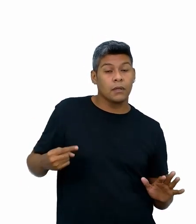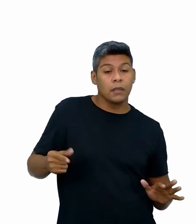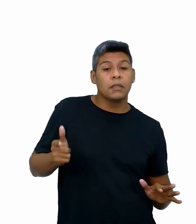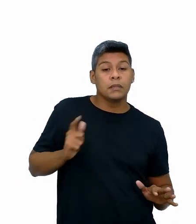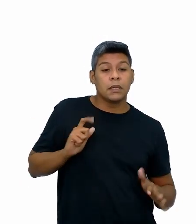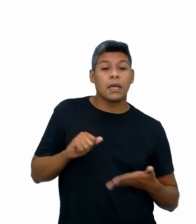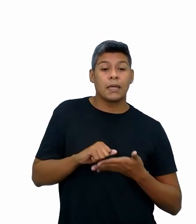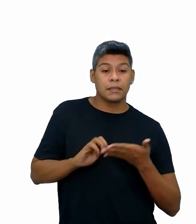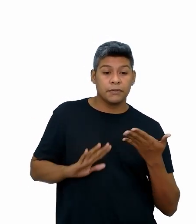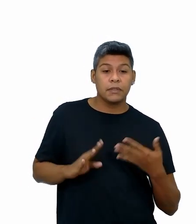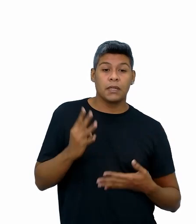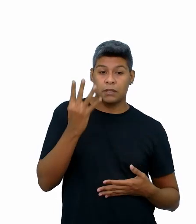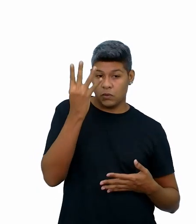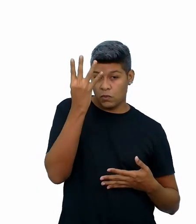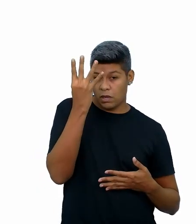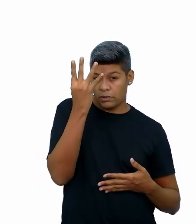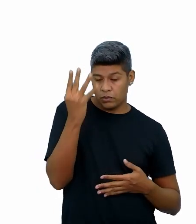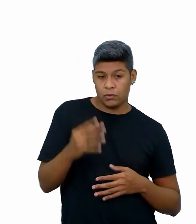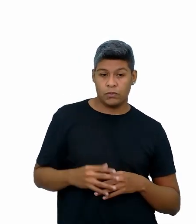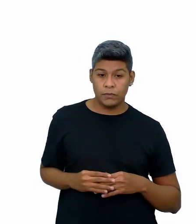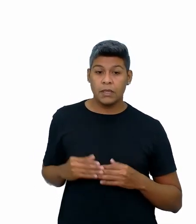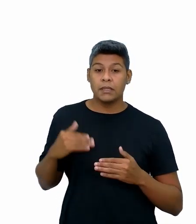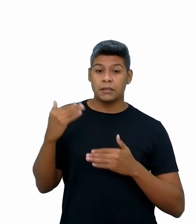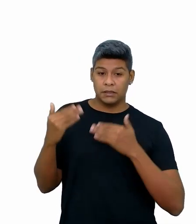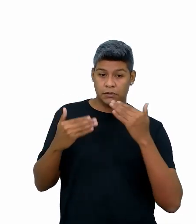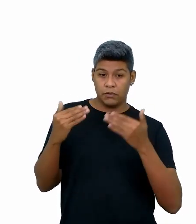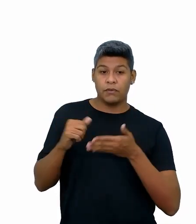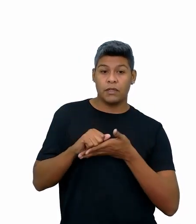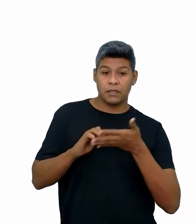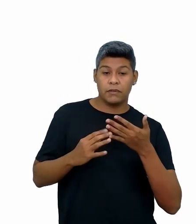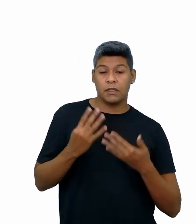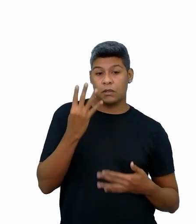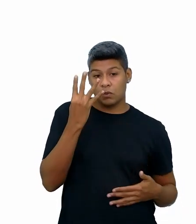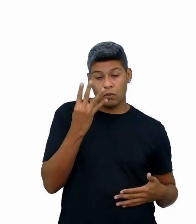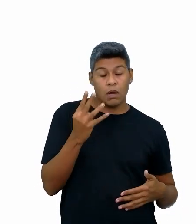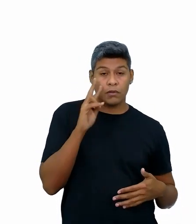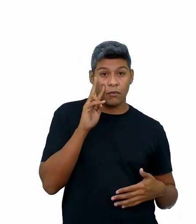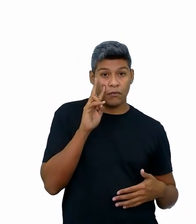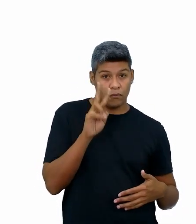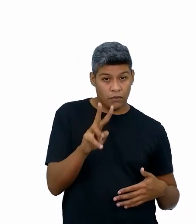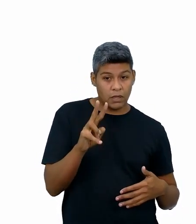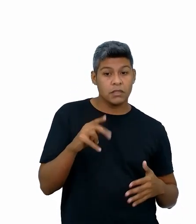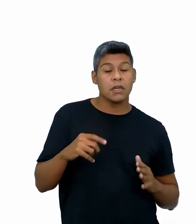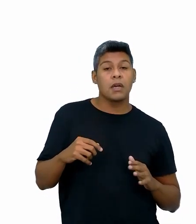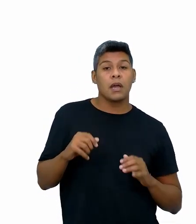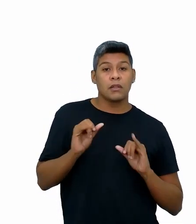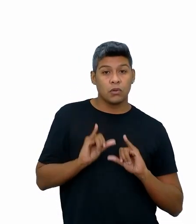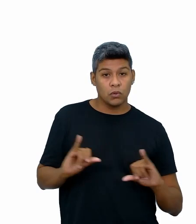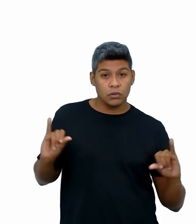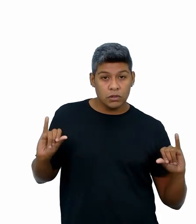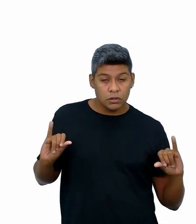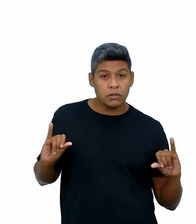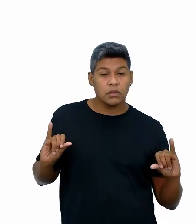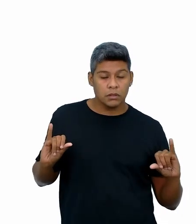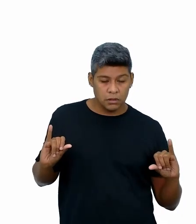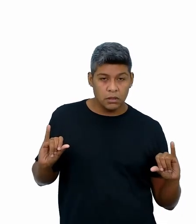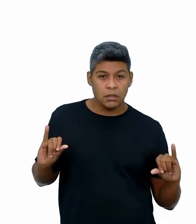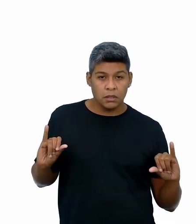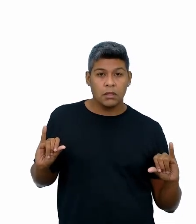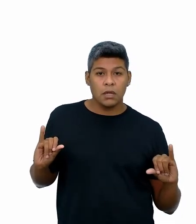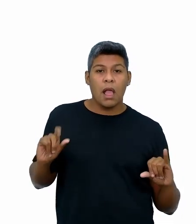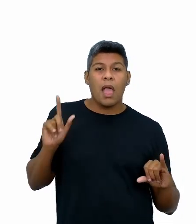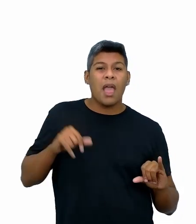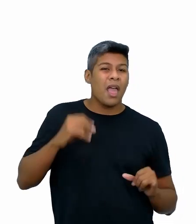aqui a atividade 4. Para desenvolver a atividade 4, ouça a notícia Explosão em Beirute, que está no